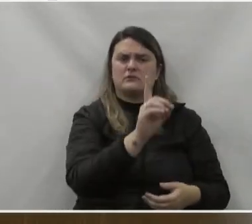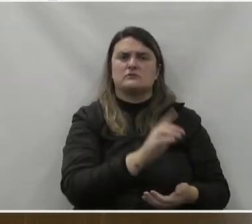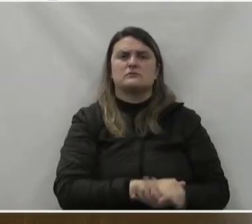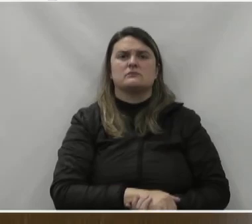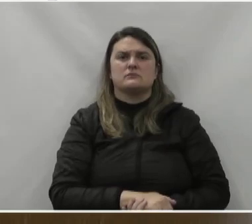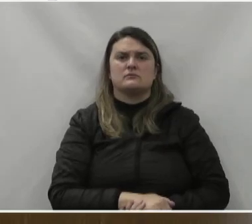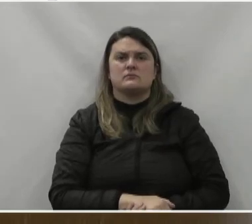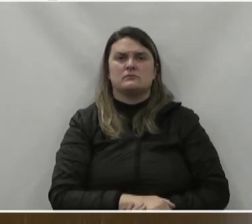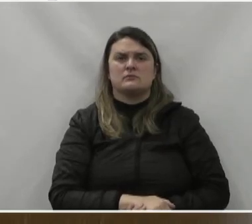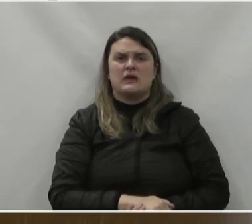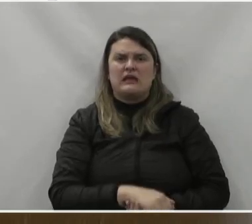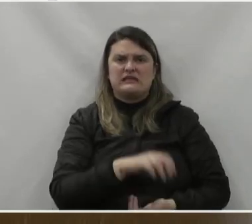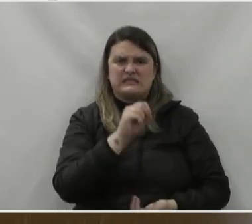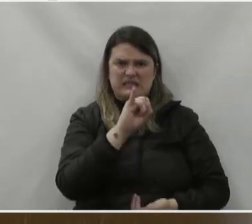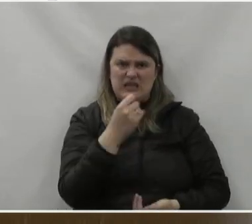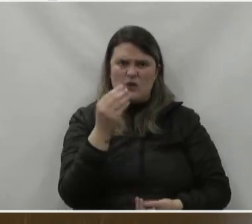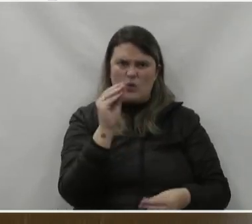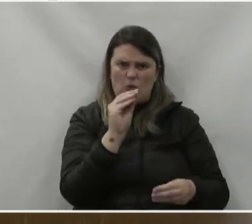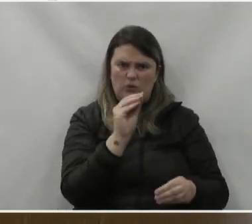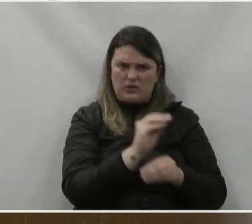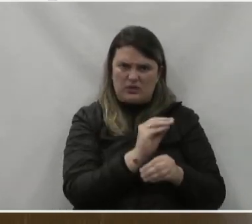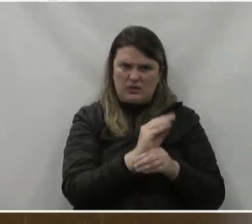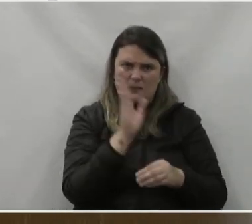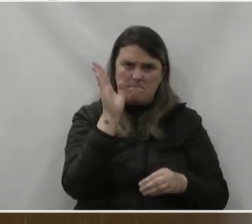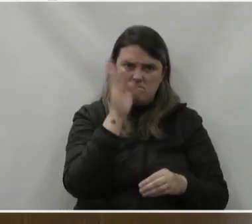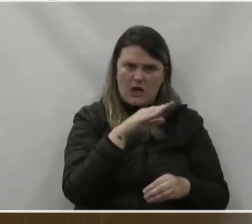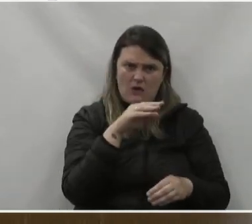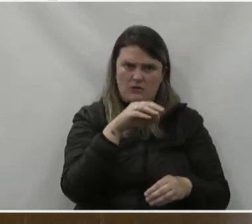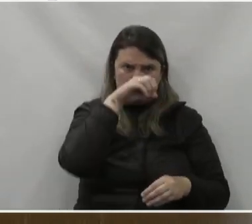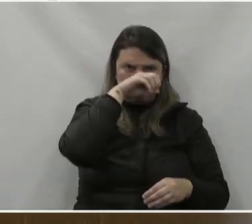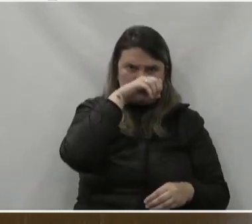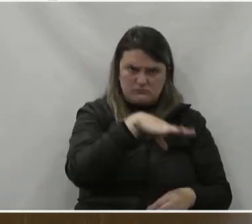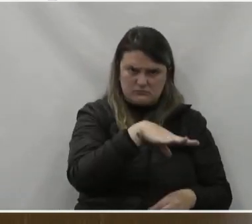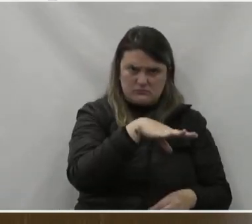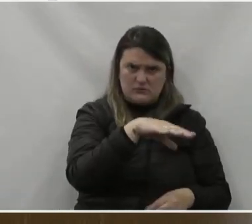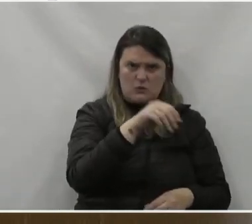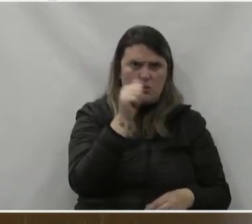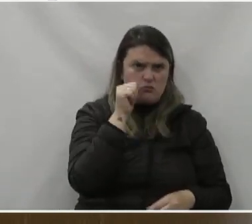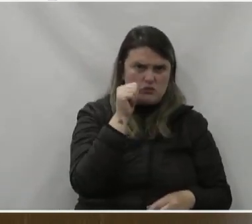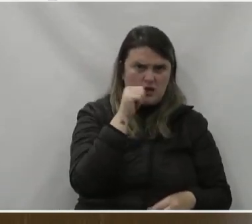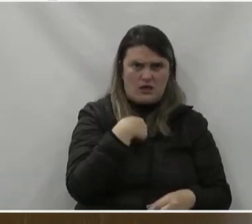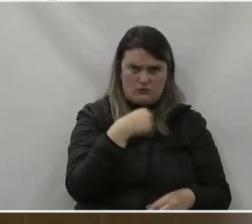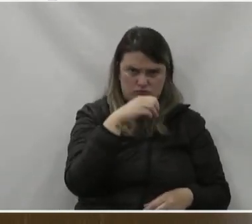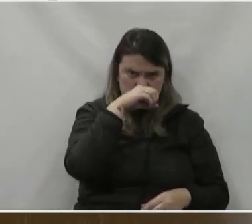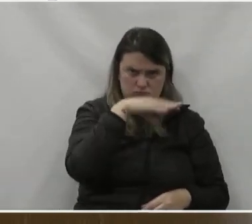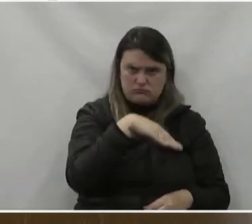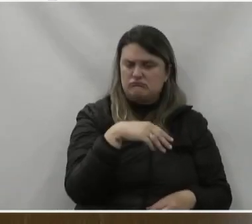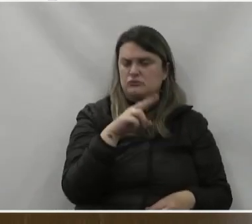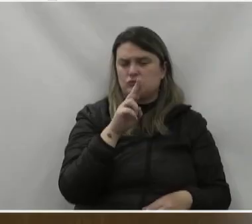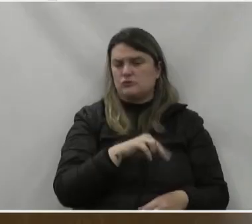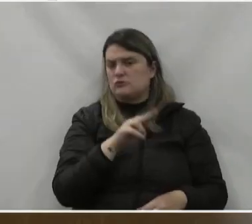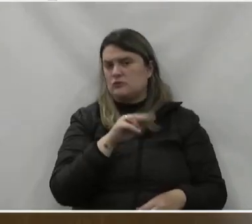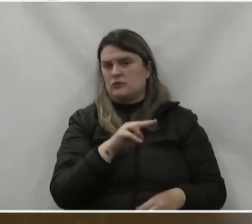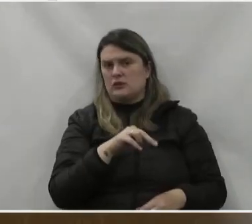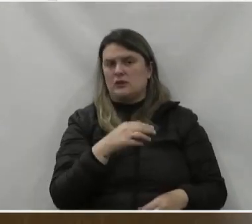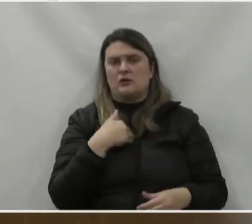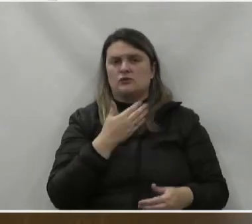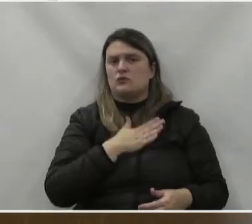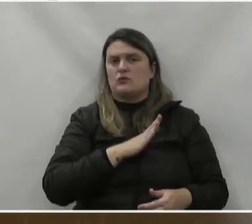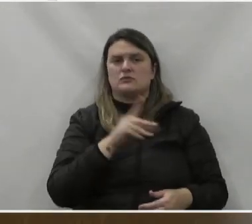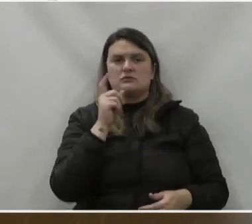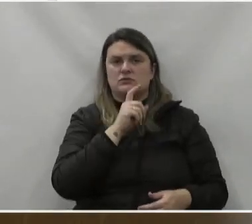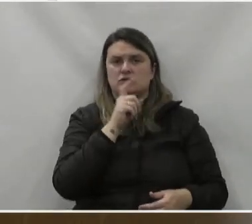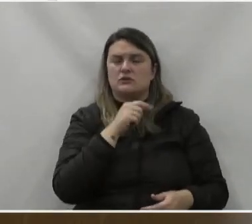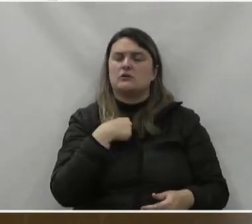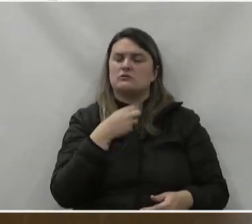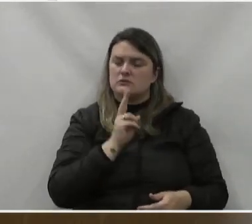favor. Me apresenta ela. Diz que eu agi com agressão com ela, que eu fui estúpido. Isso não existe, então eu não gosto de mentira. Então eu sempre